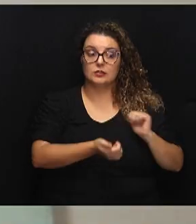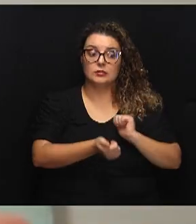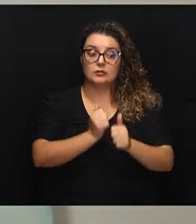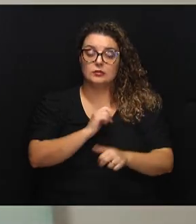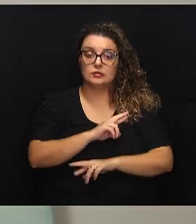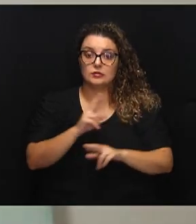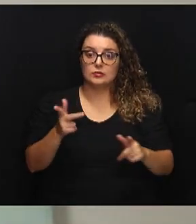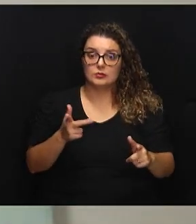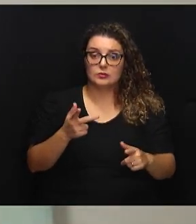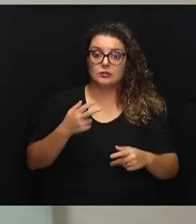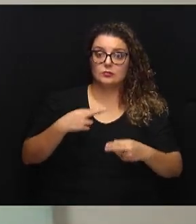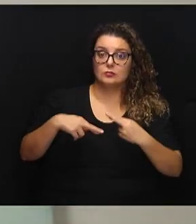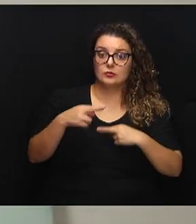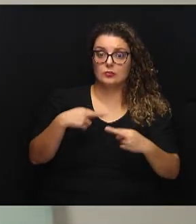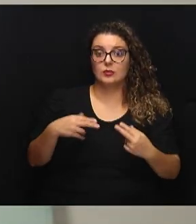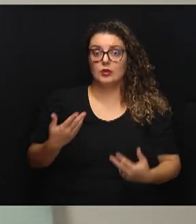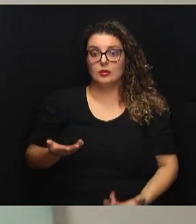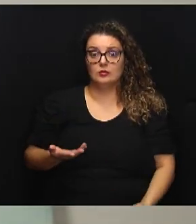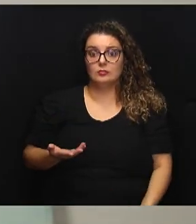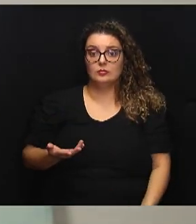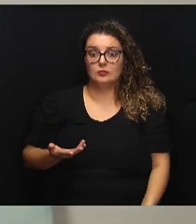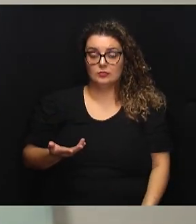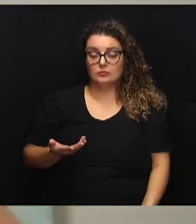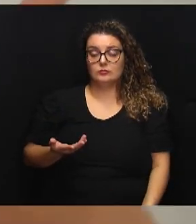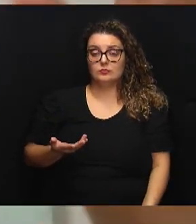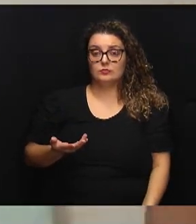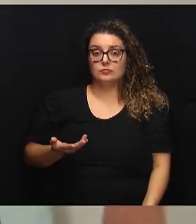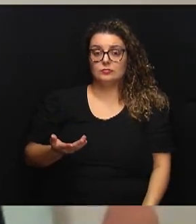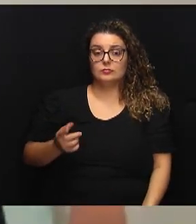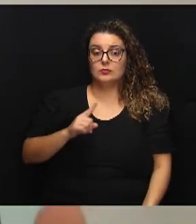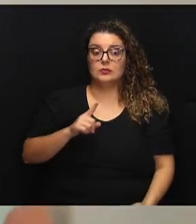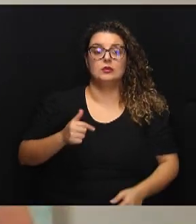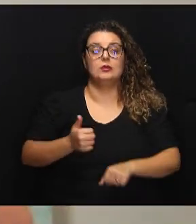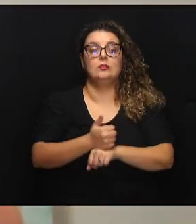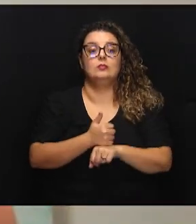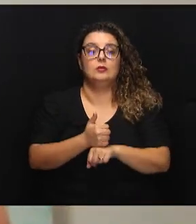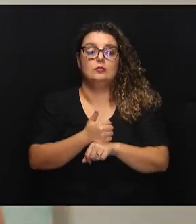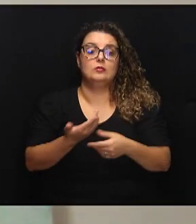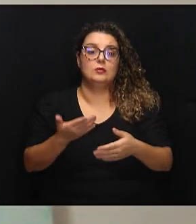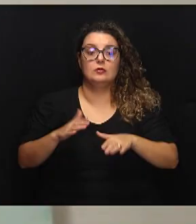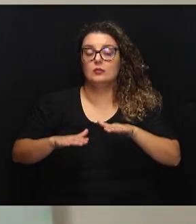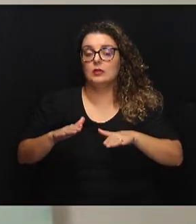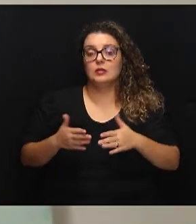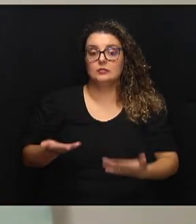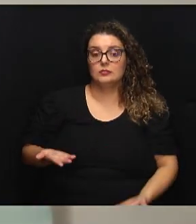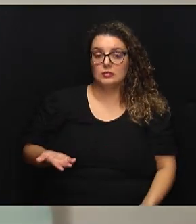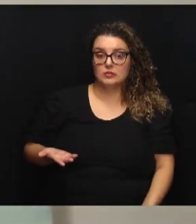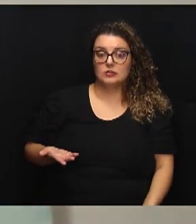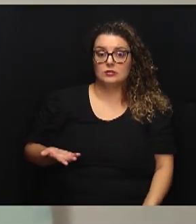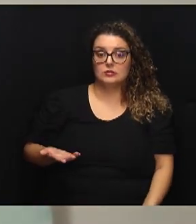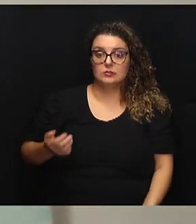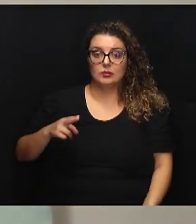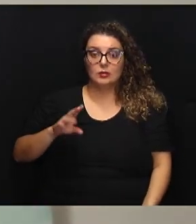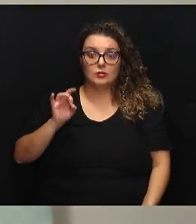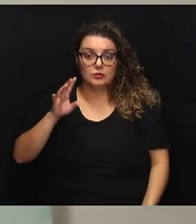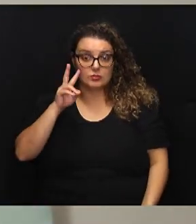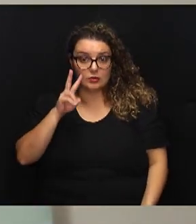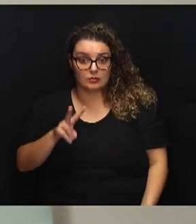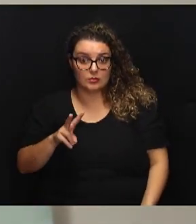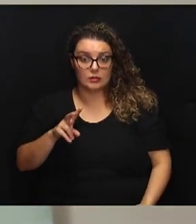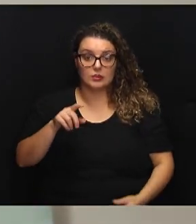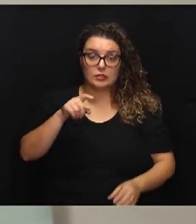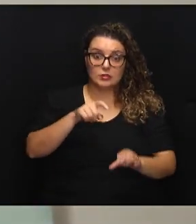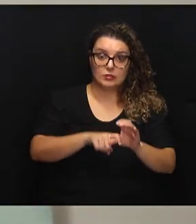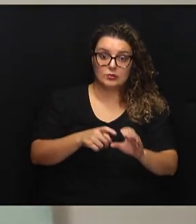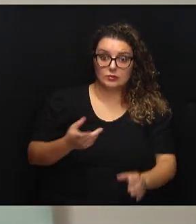Nós tínhamos uma relação de, tipo, não profissionalizar, talvez. Ou só ver, dependendo,